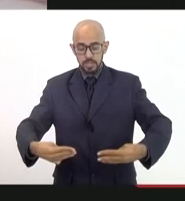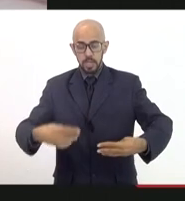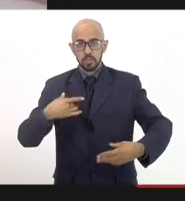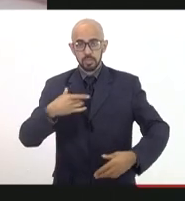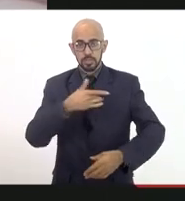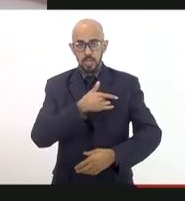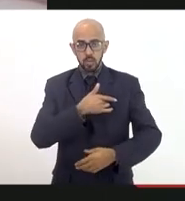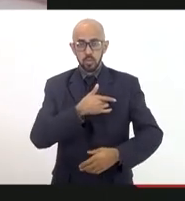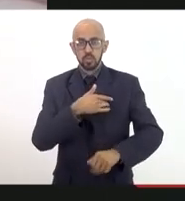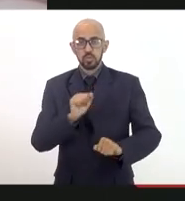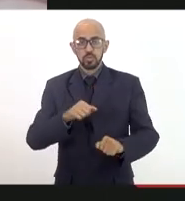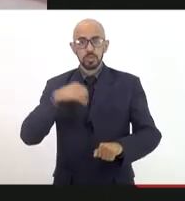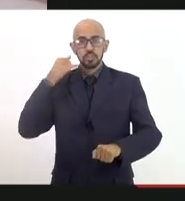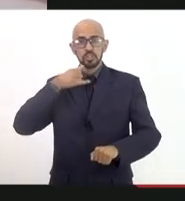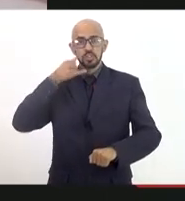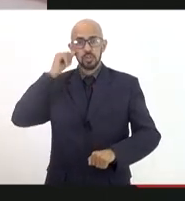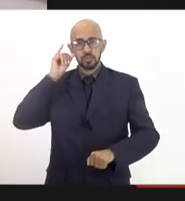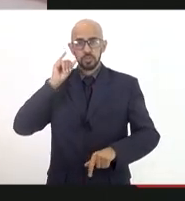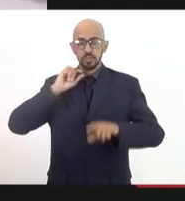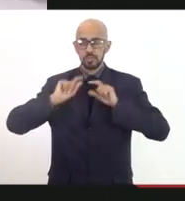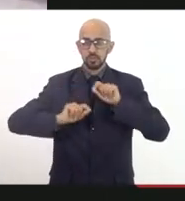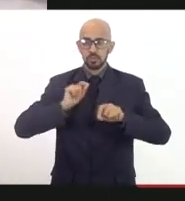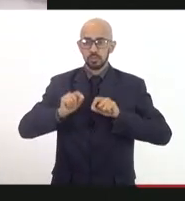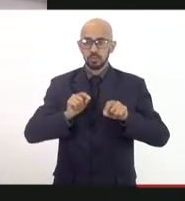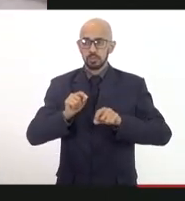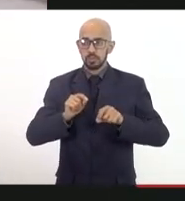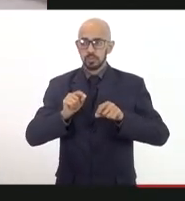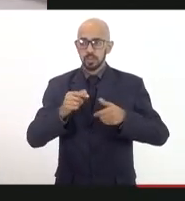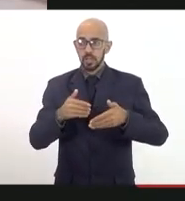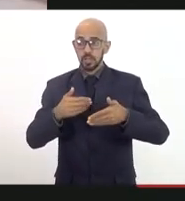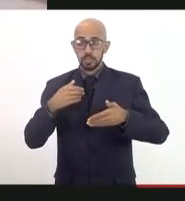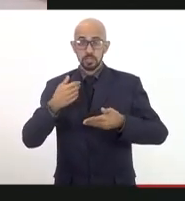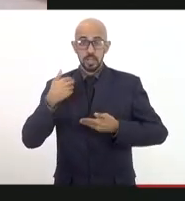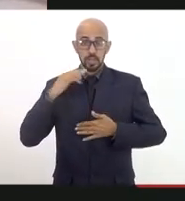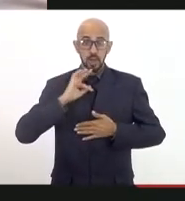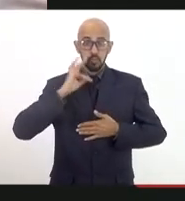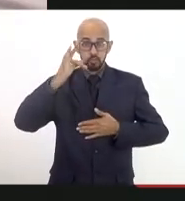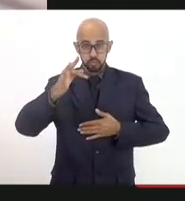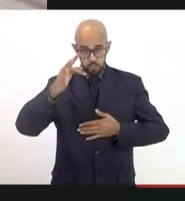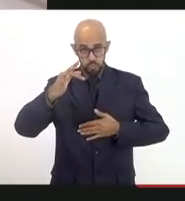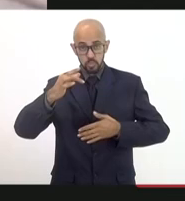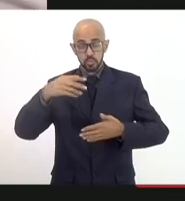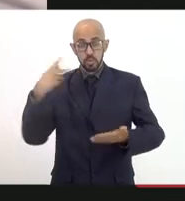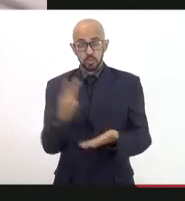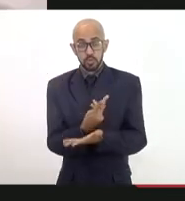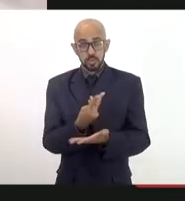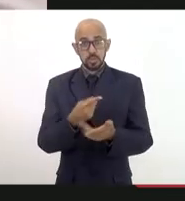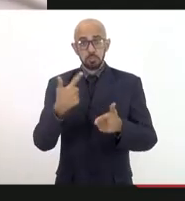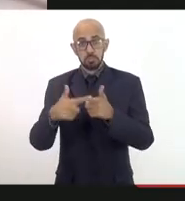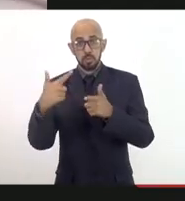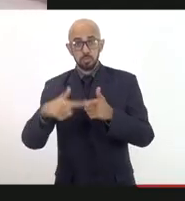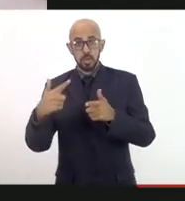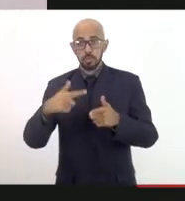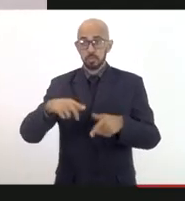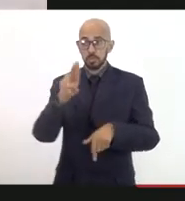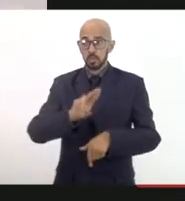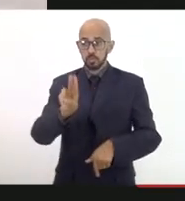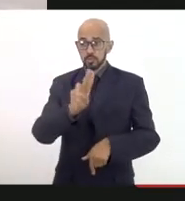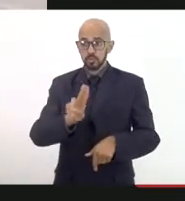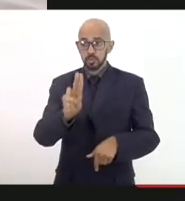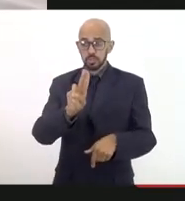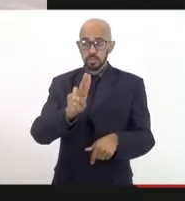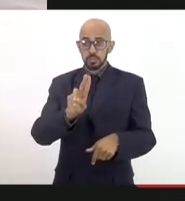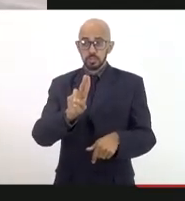que não haja, para evitar, né, chegar lá na frente, ter impedimentos, ter barreiras para a utilização